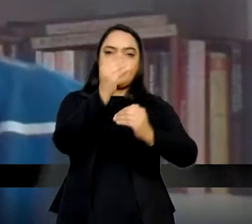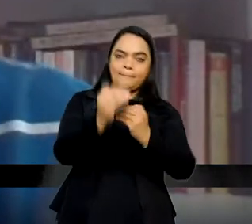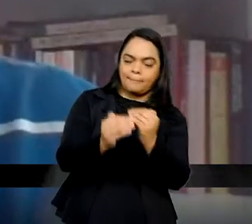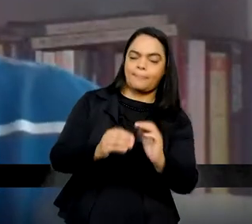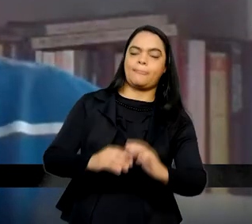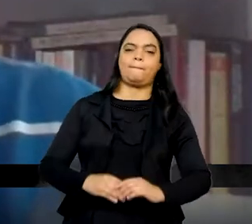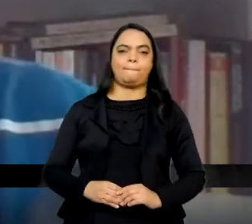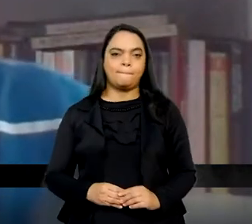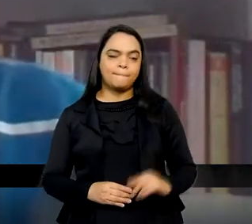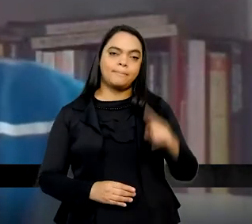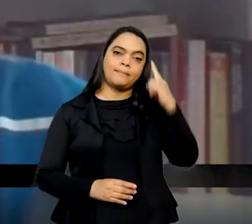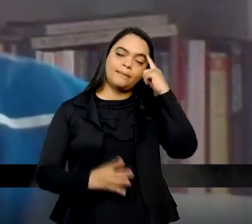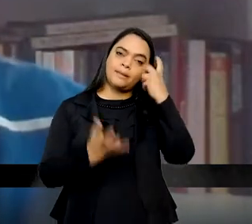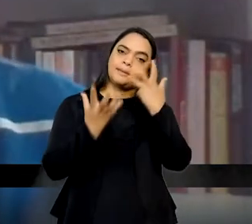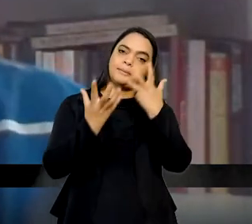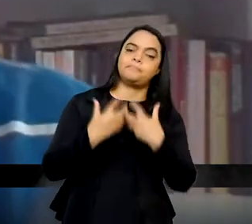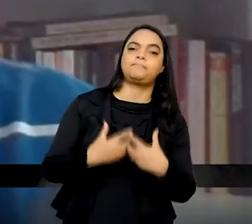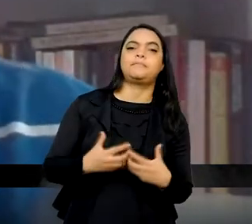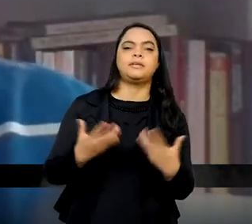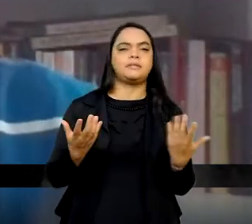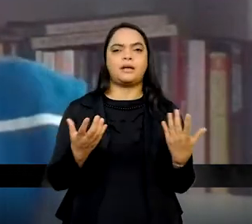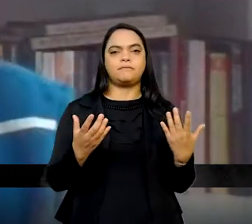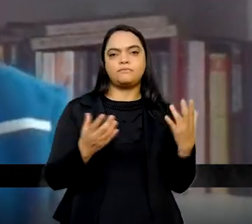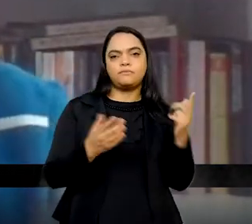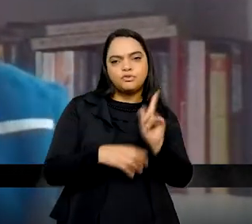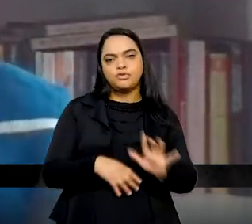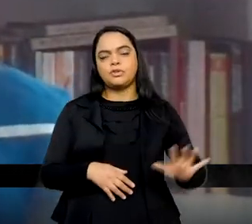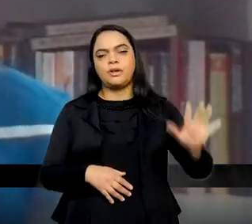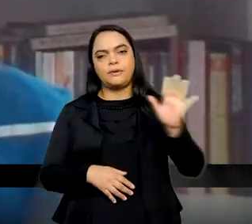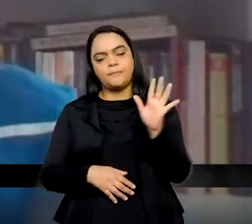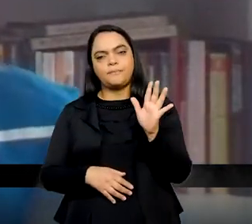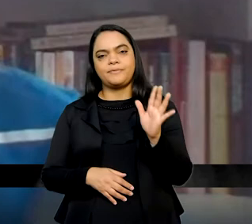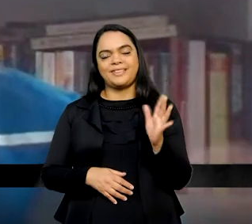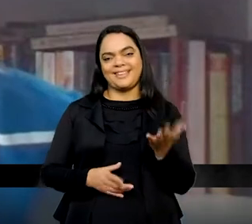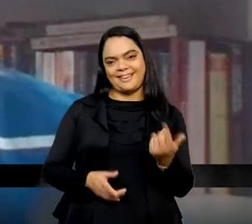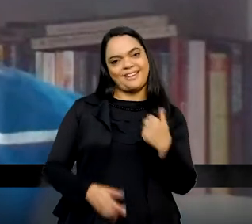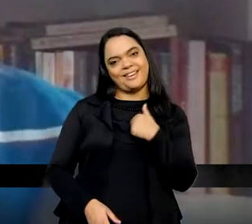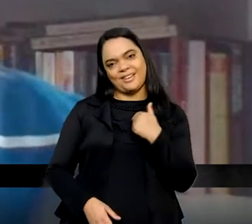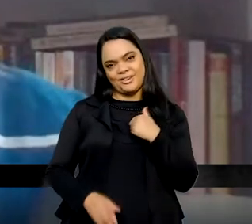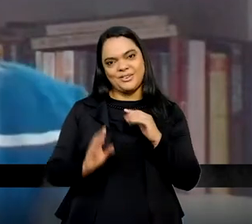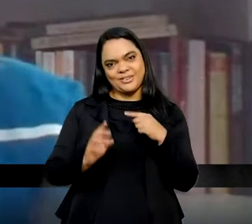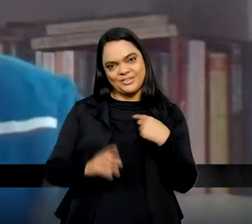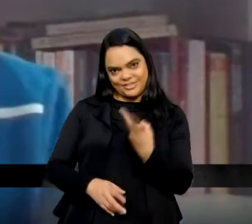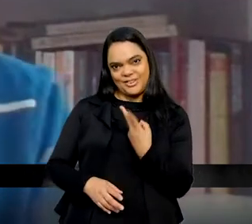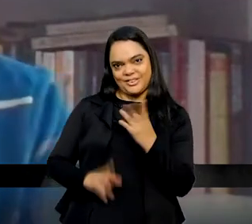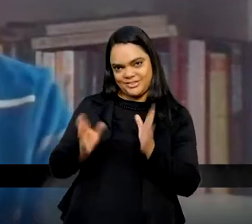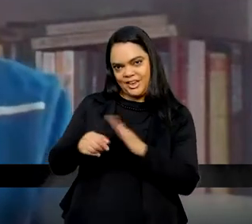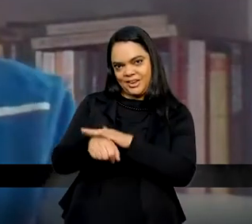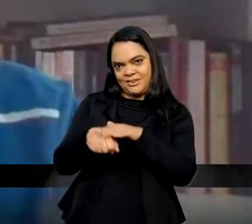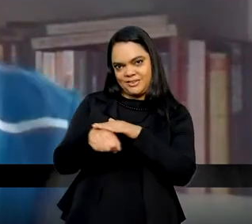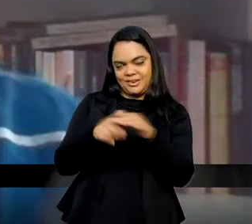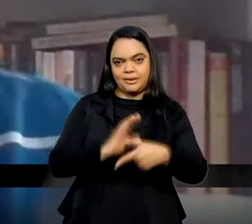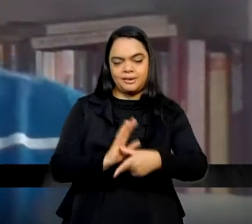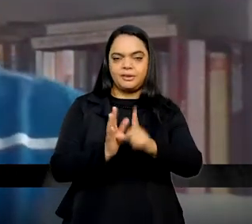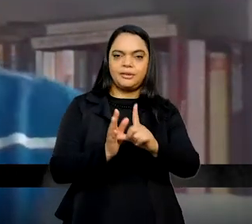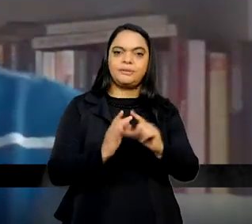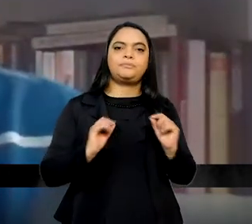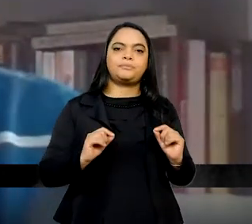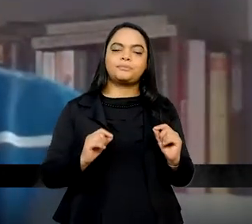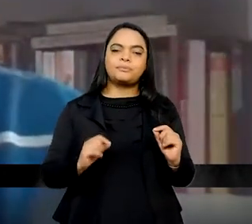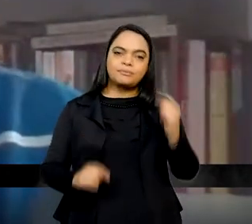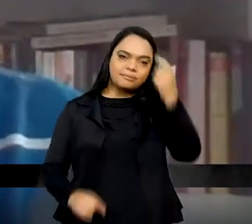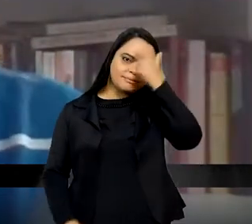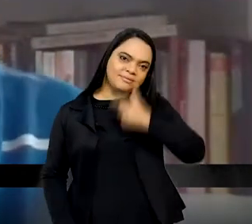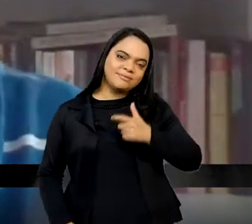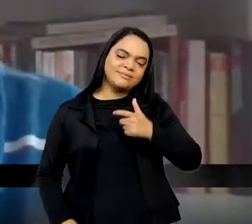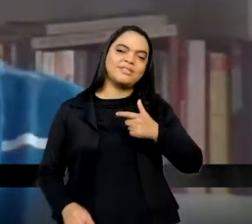Brasil. Bom, eu, como estávamos conversando nos bastidores, né, sou